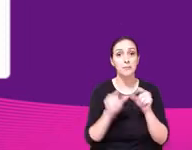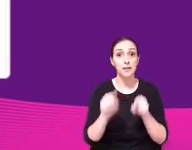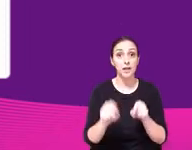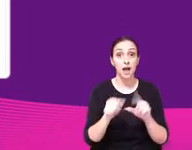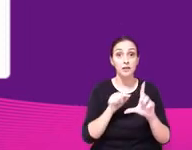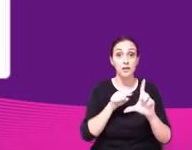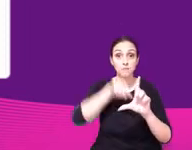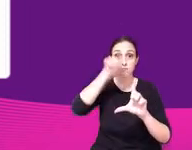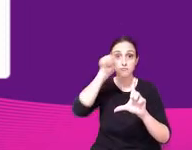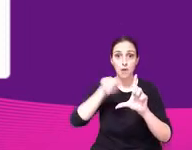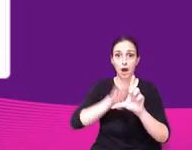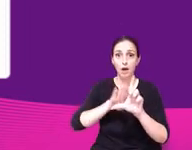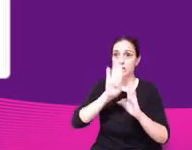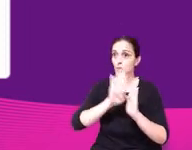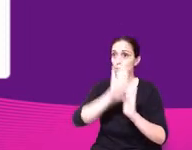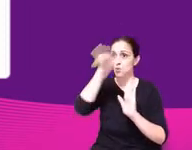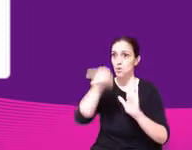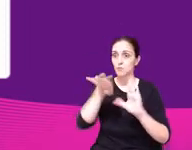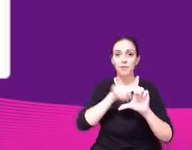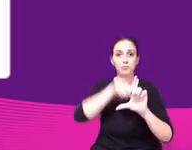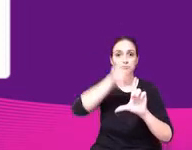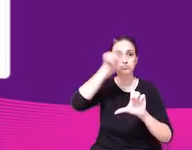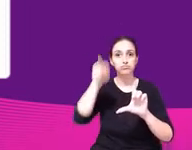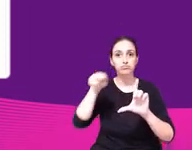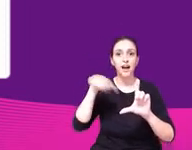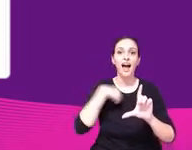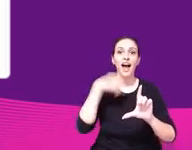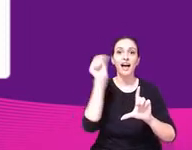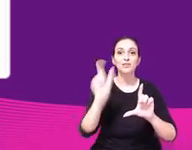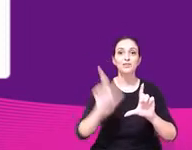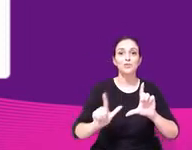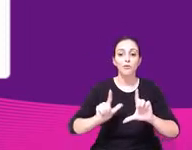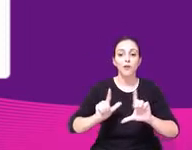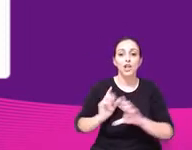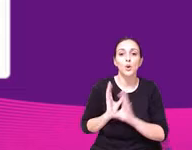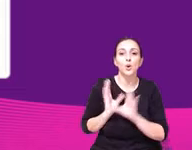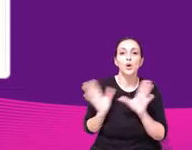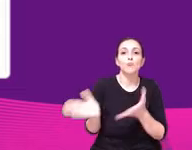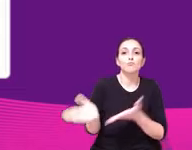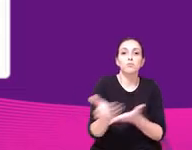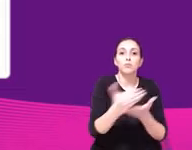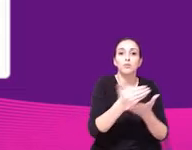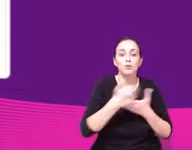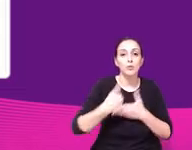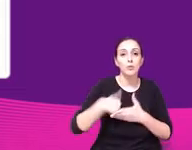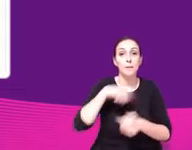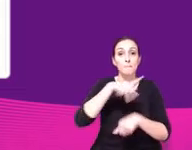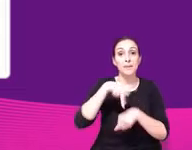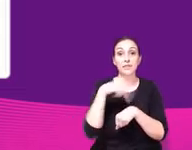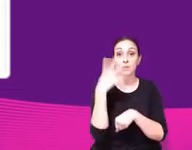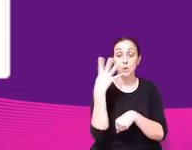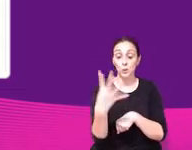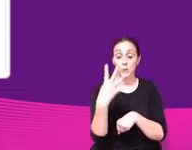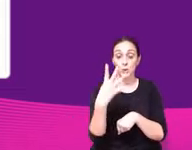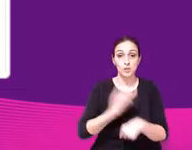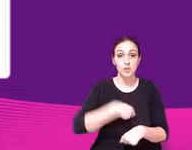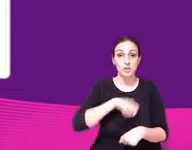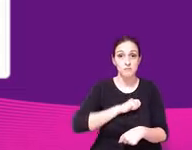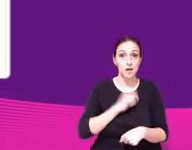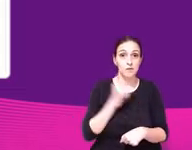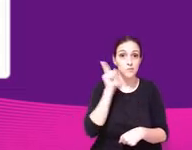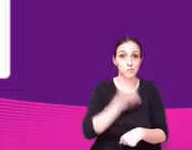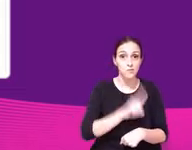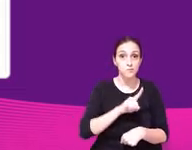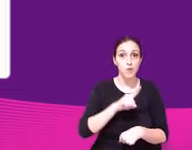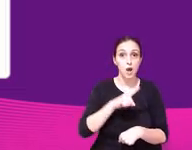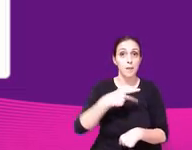em azul, é o número cumulativo de casos de Covid-19 em 4 países que eu selecionei: Espanha, Estados Unidos, Portugal e